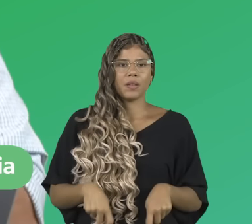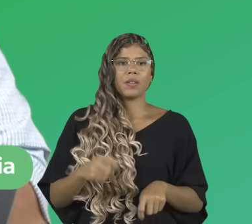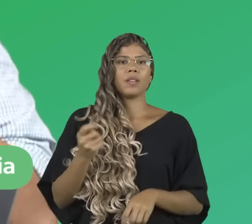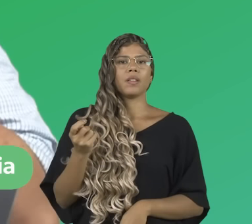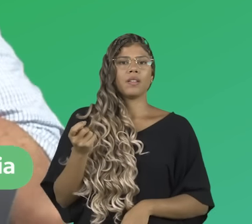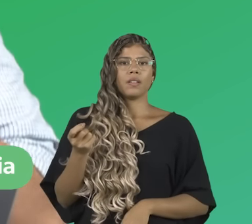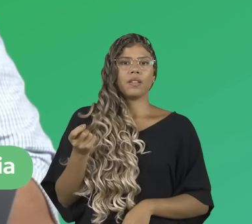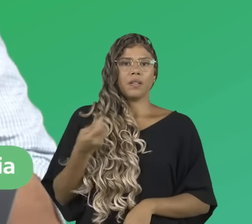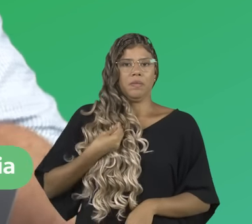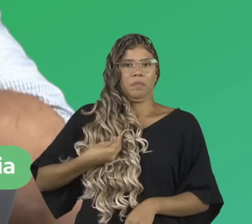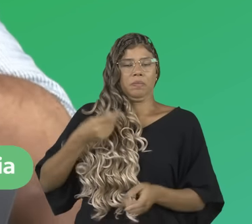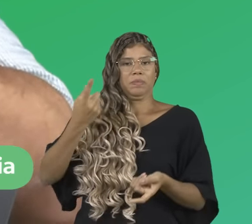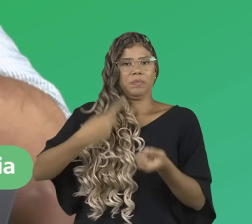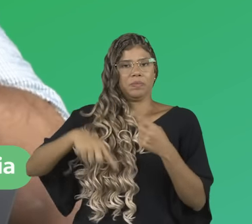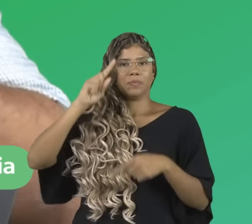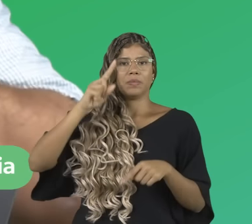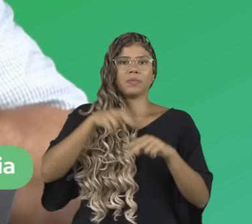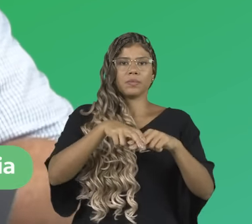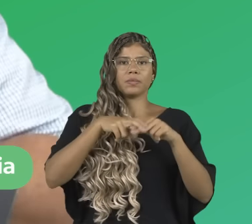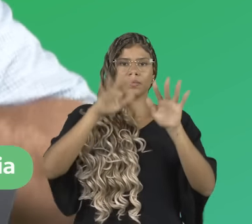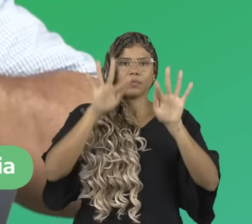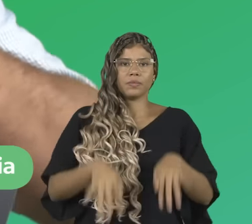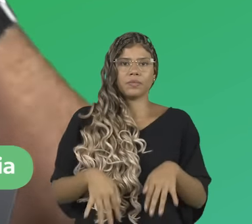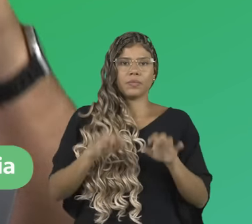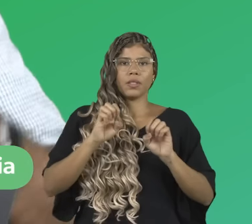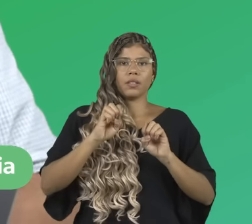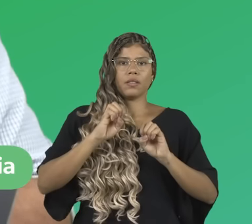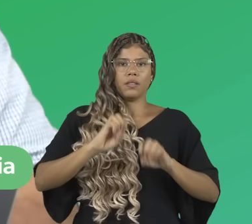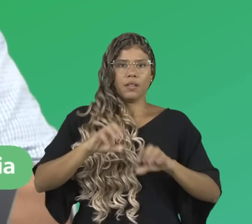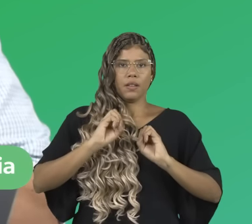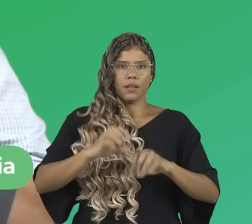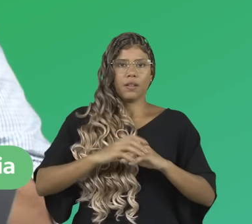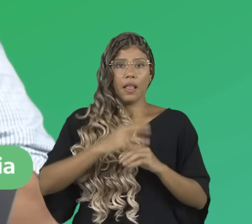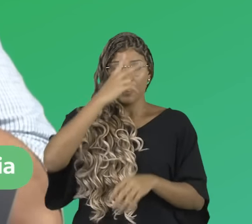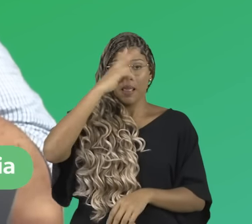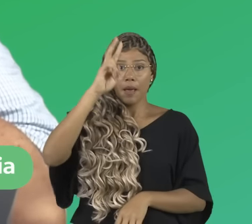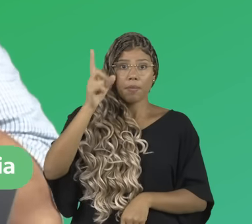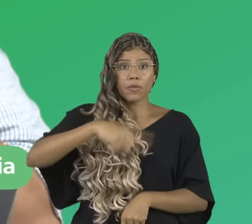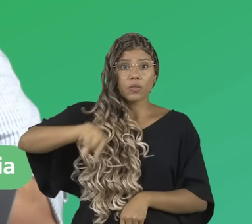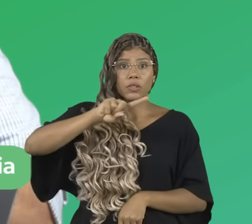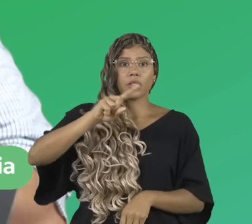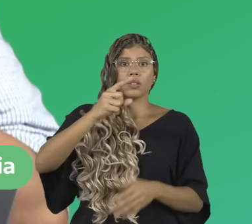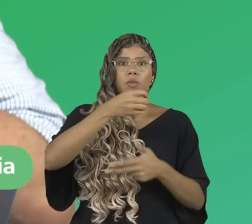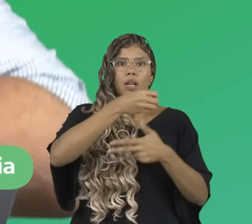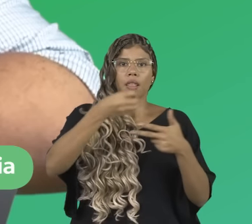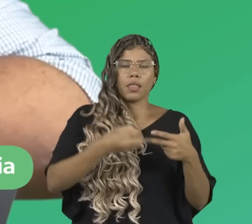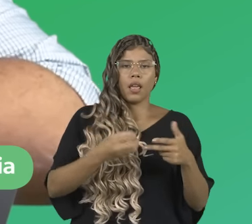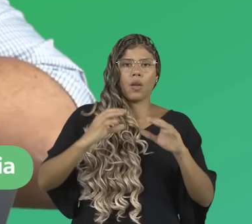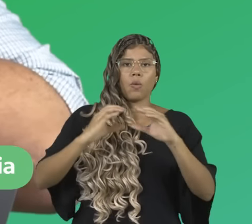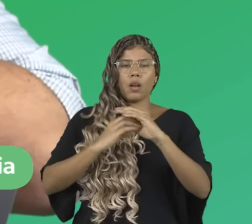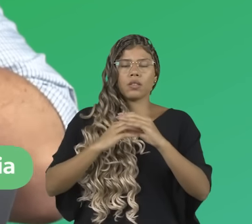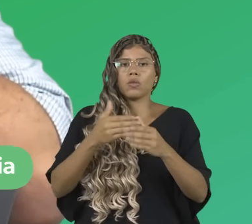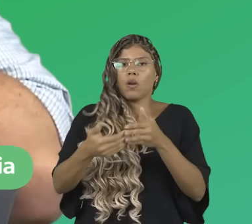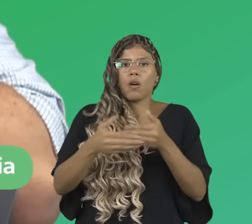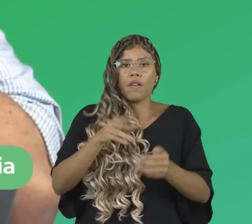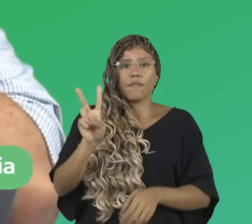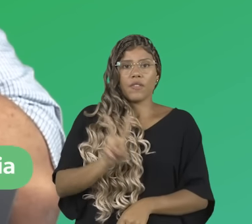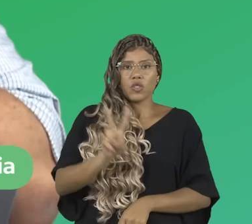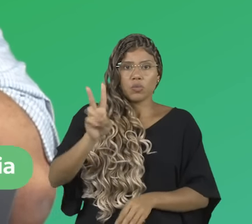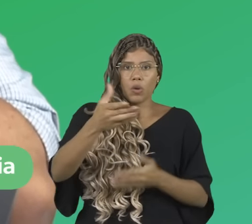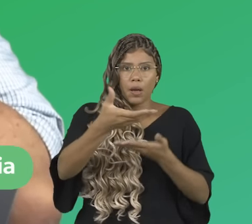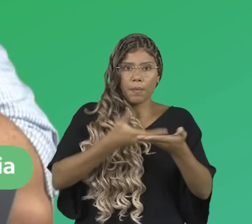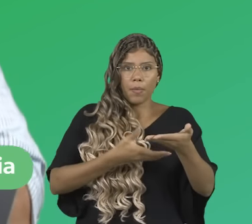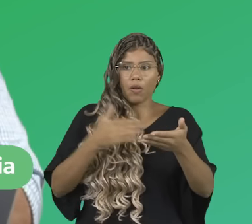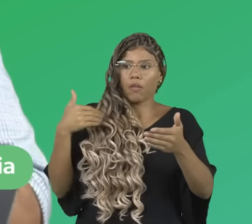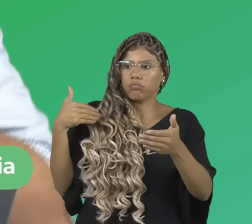aula. Lembre-se, o Enem, o ES, qualquer vestibular que você esteja disposto a fazer, estão chegando. Nós estamos aqui com o Enem Não Tiver Férias